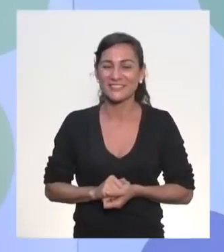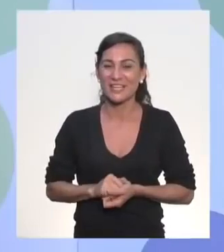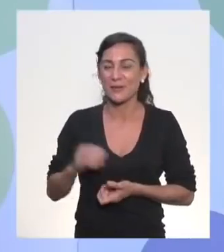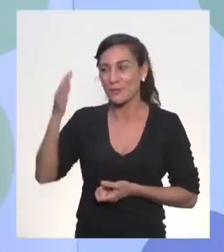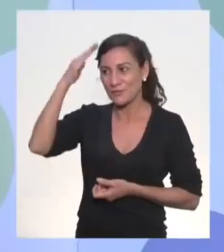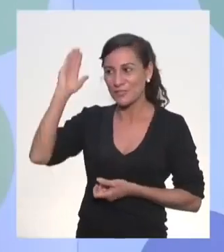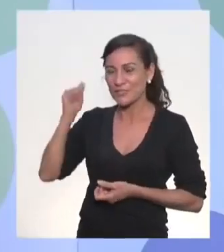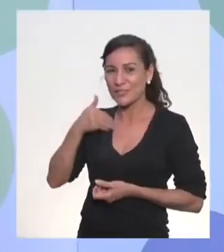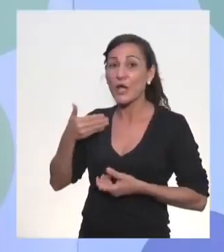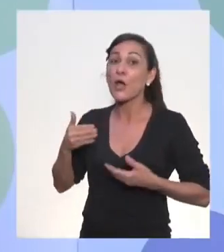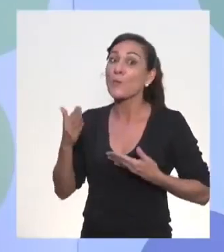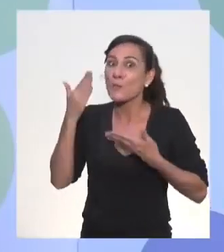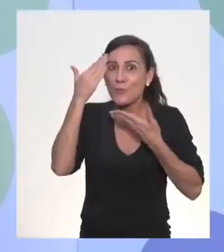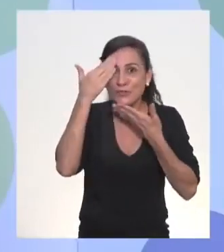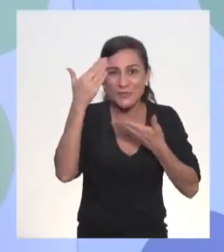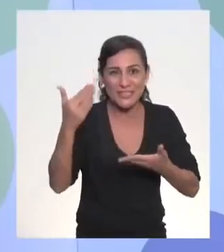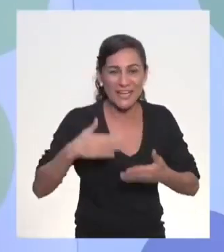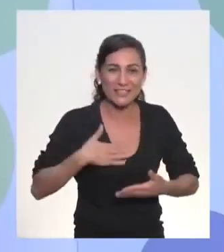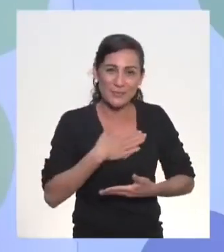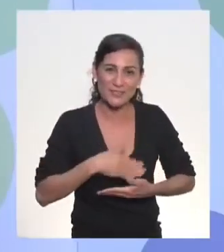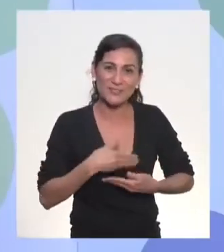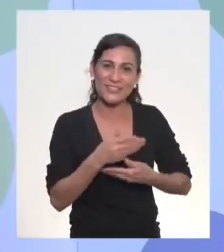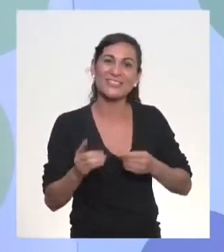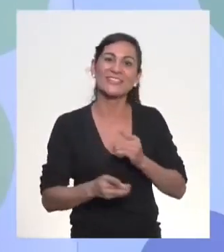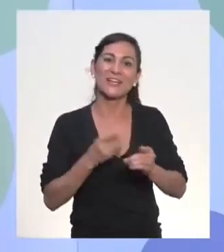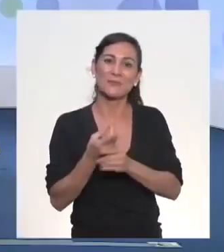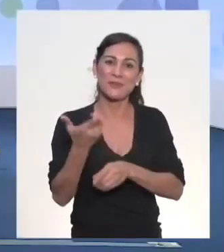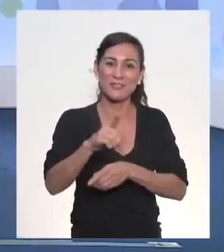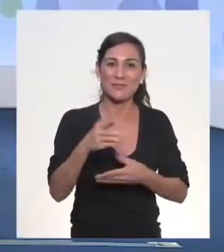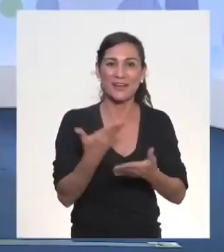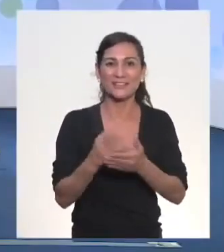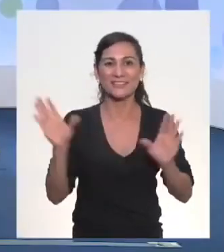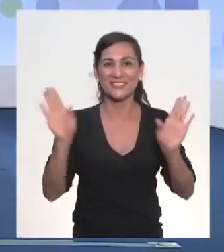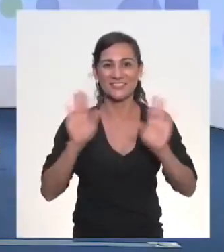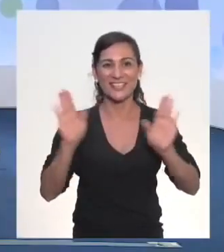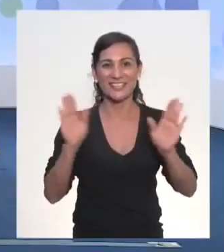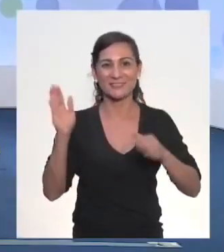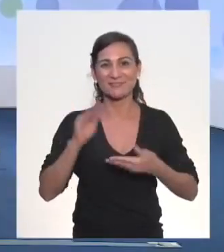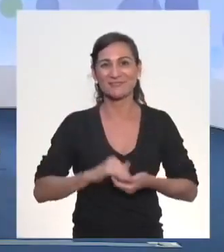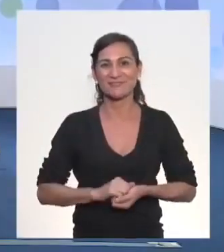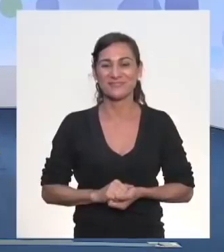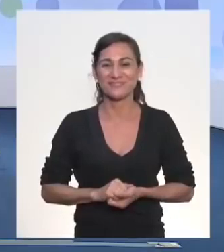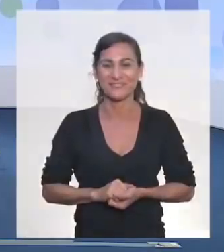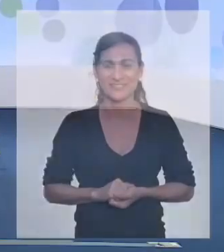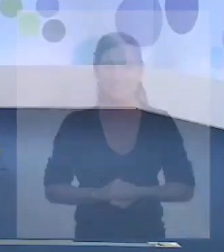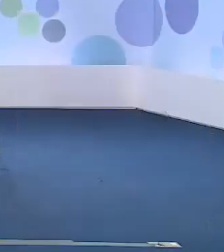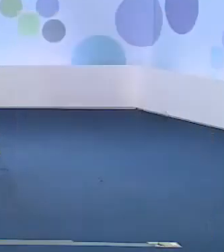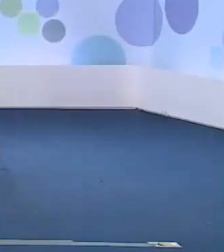Compartilha. Muito obrigada, foi um prazer estar com vocês e até a próxima Um grande abraço, tchau, tchau. Tchau, Valeu. tchau.